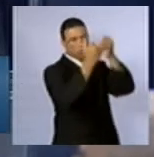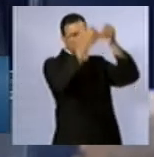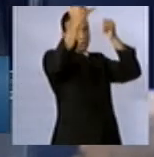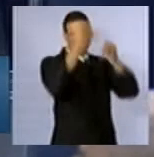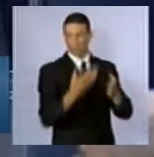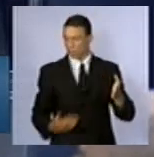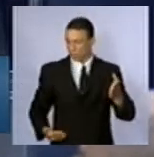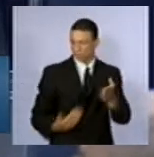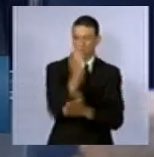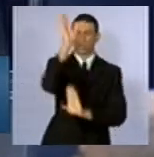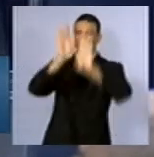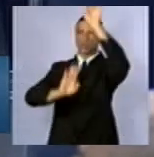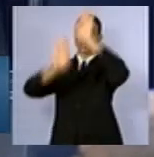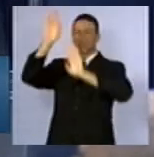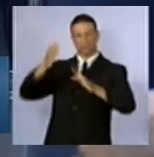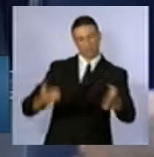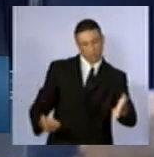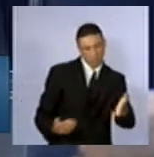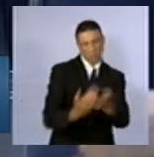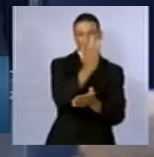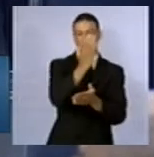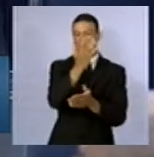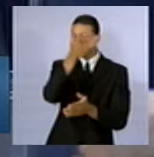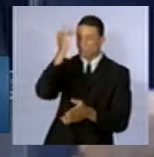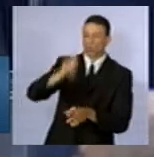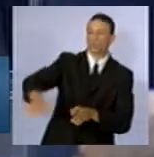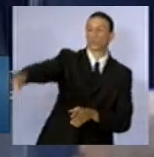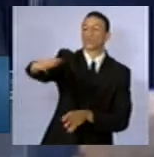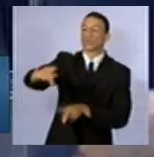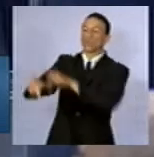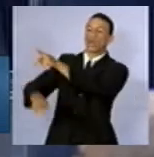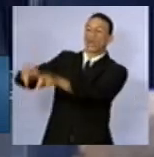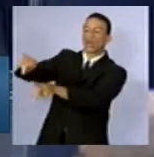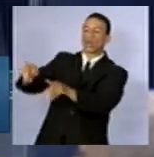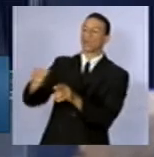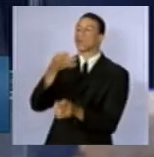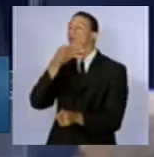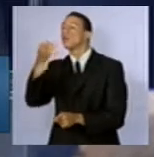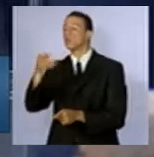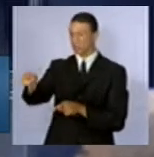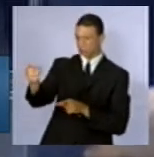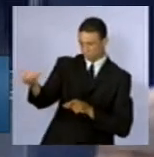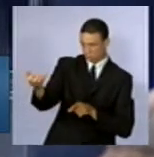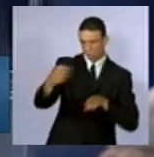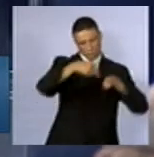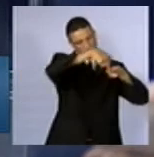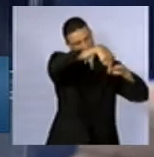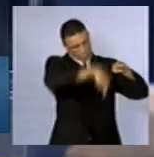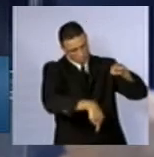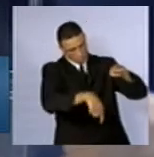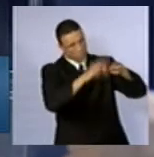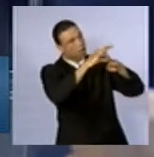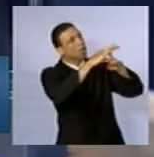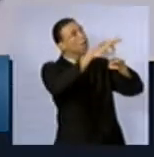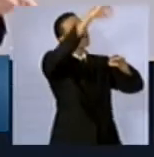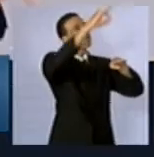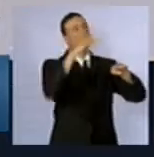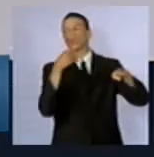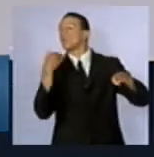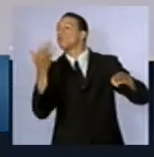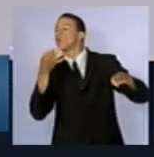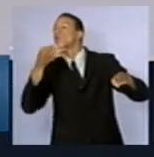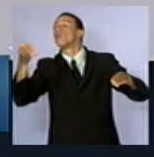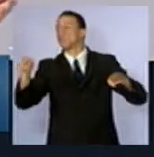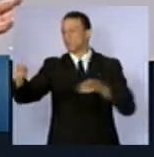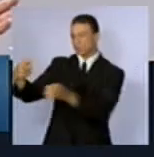ganhou leilão consultou a população sobre qual a opção que quer para as suas linhas de transmissão na sua